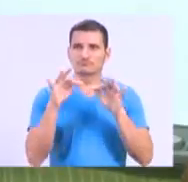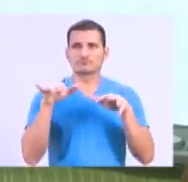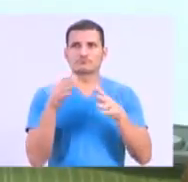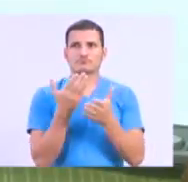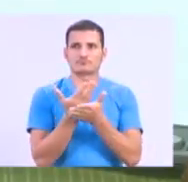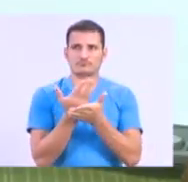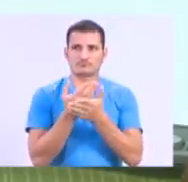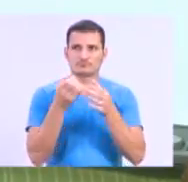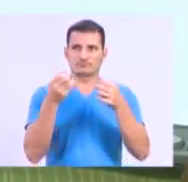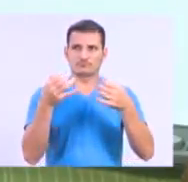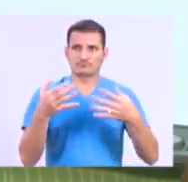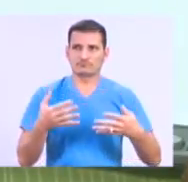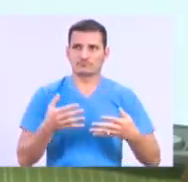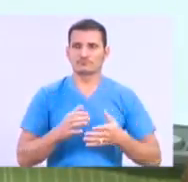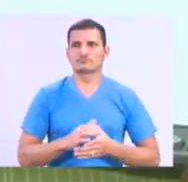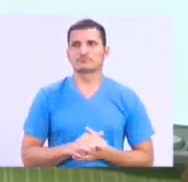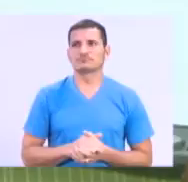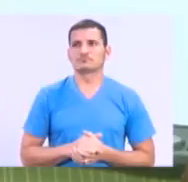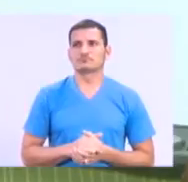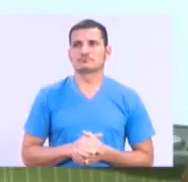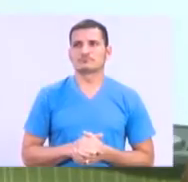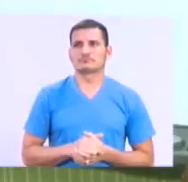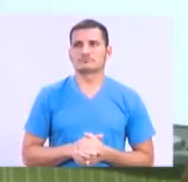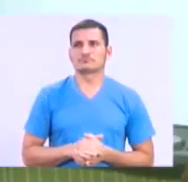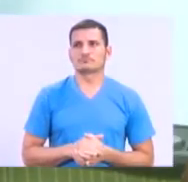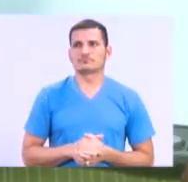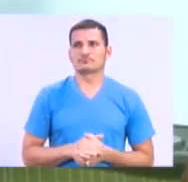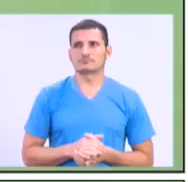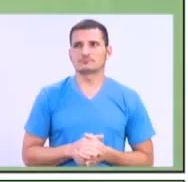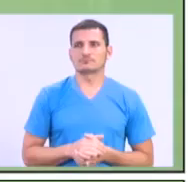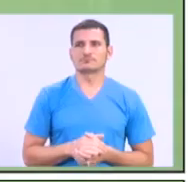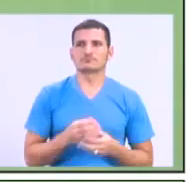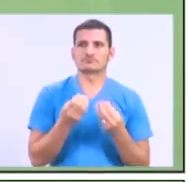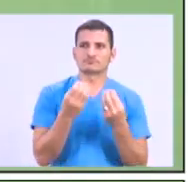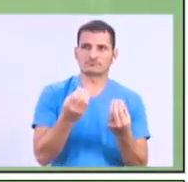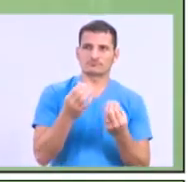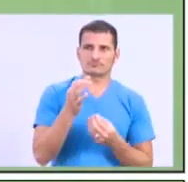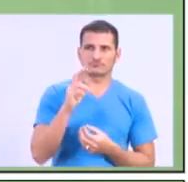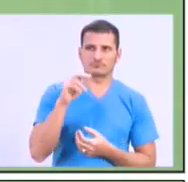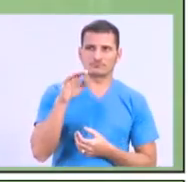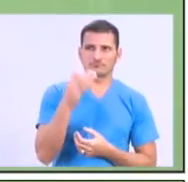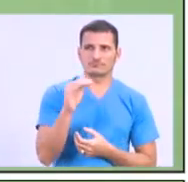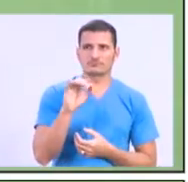nossa aula, né? Então, basicamente, para que servem essas funções?